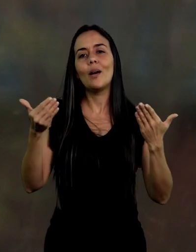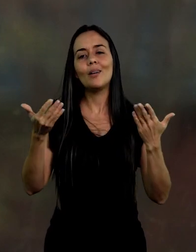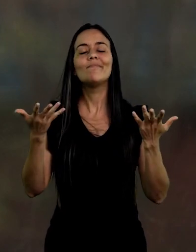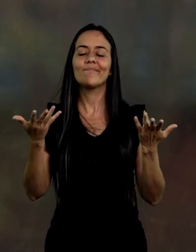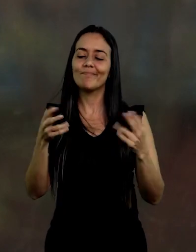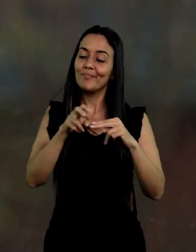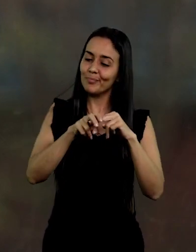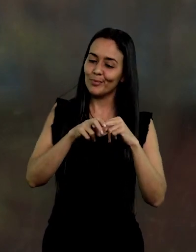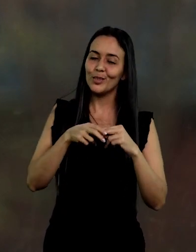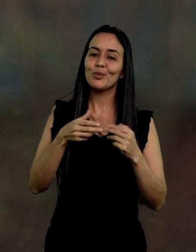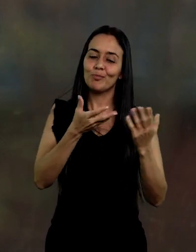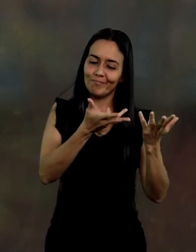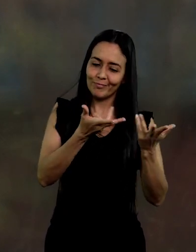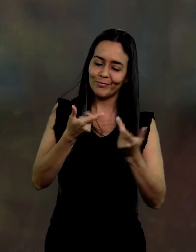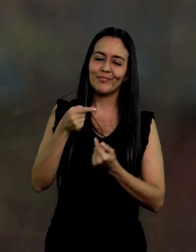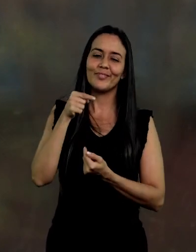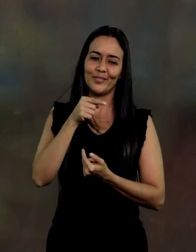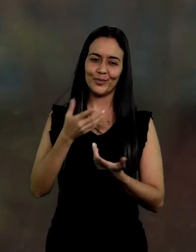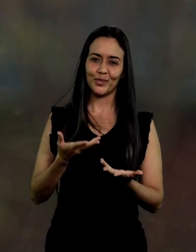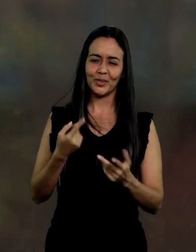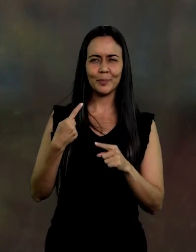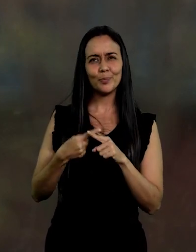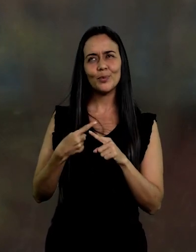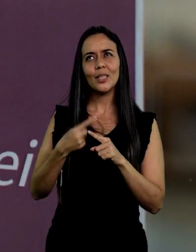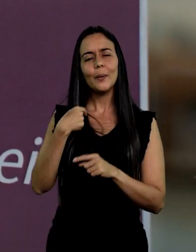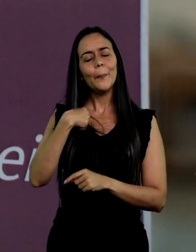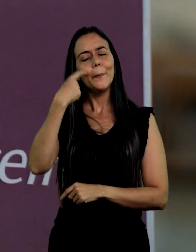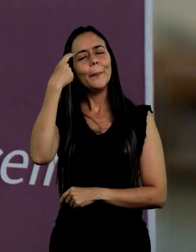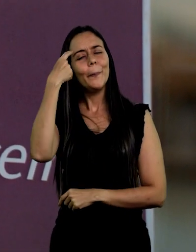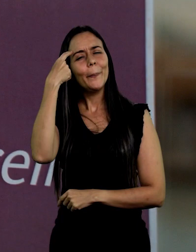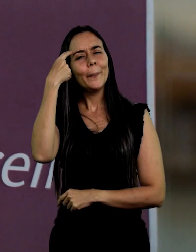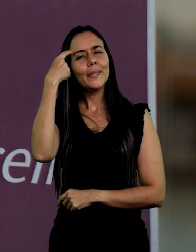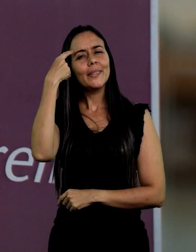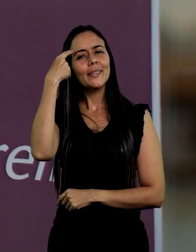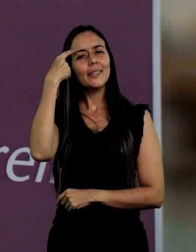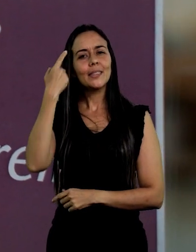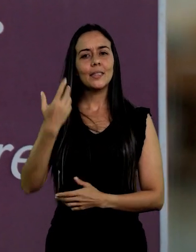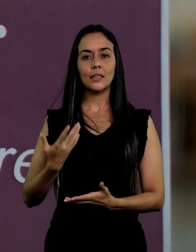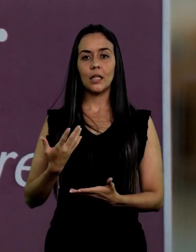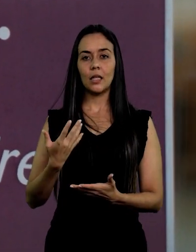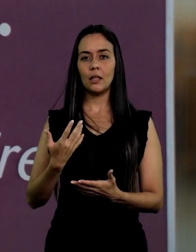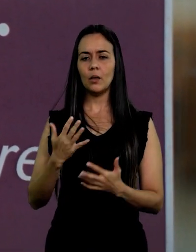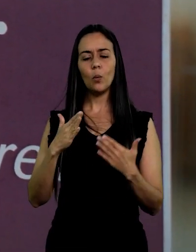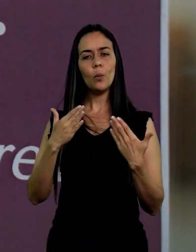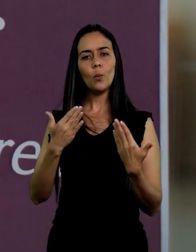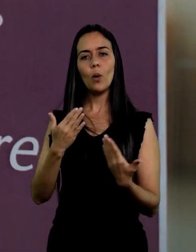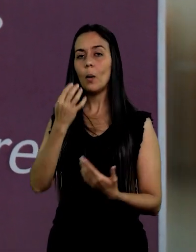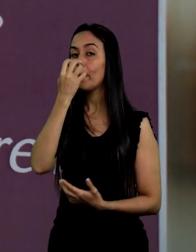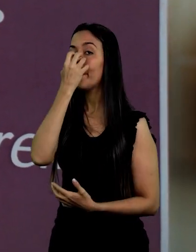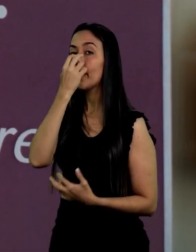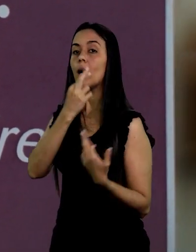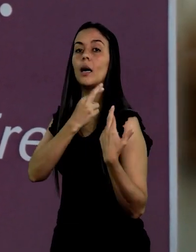Nando, porque essa conversa, assim, né, pensando nesse papel do palhaço, né?